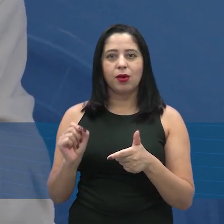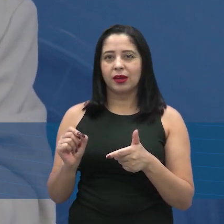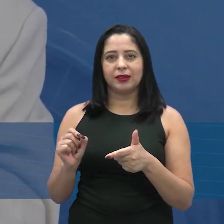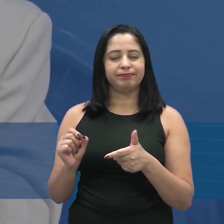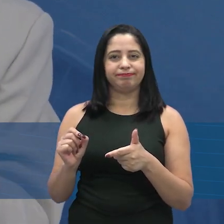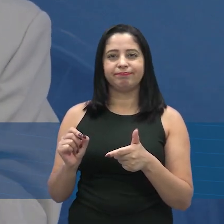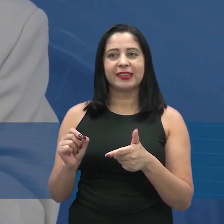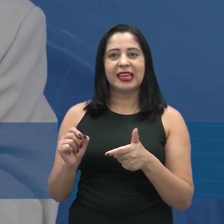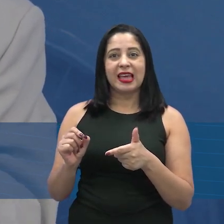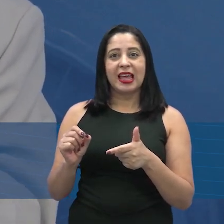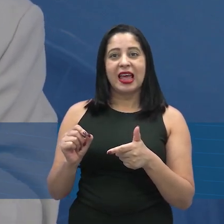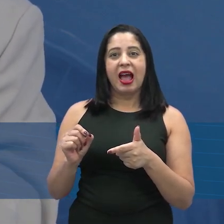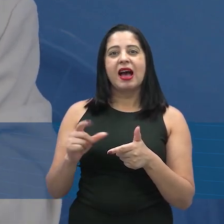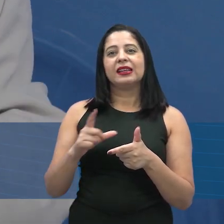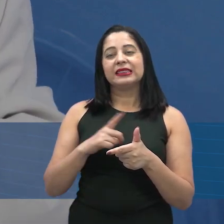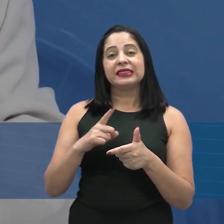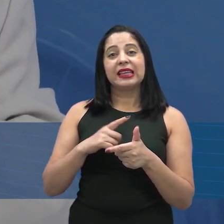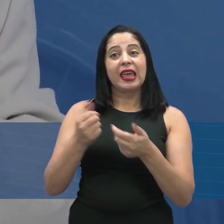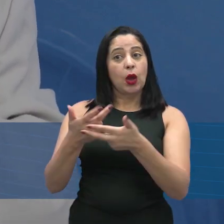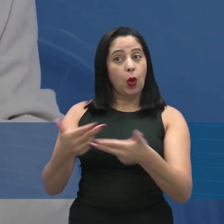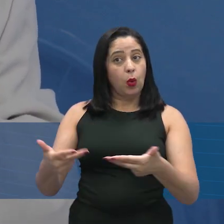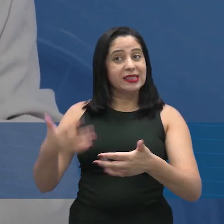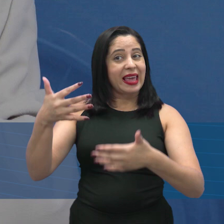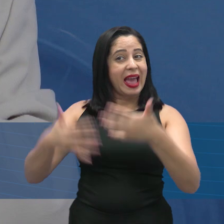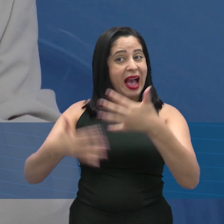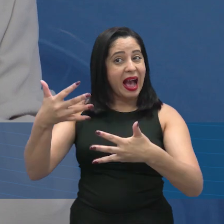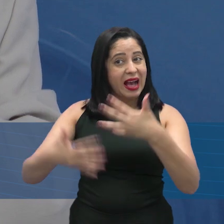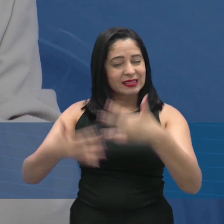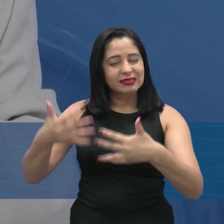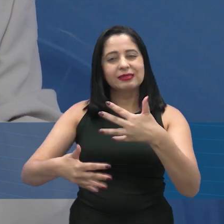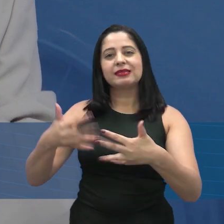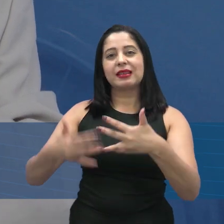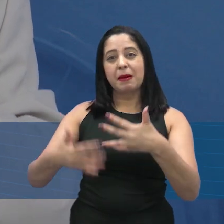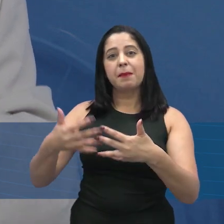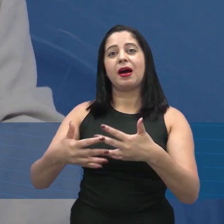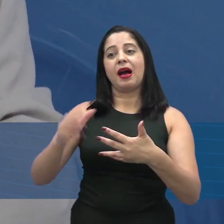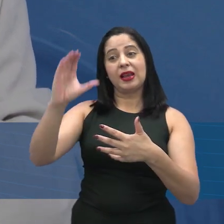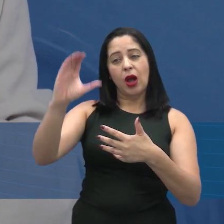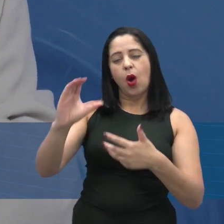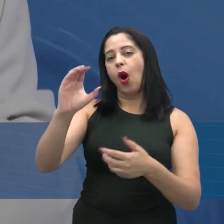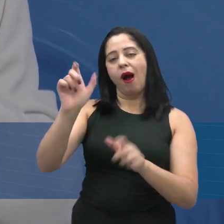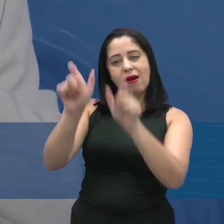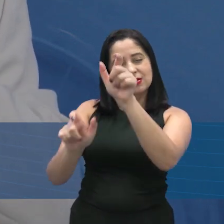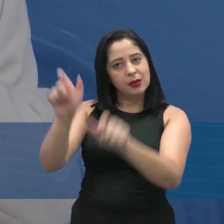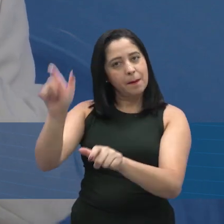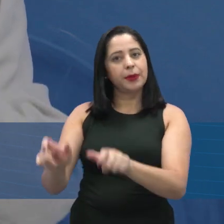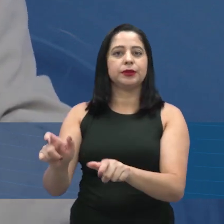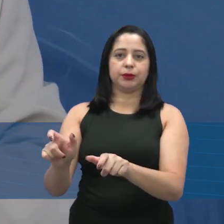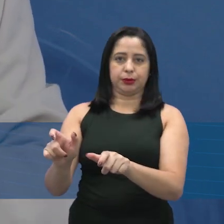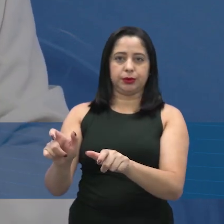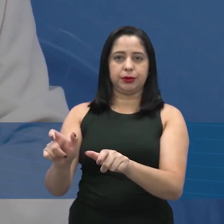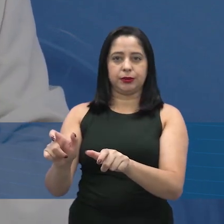percalços que atrapalham o crescimento de qualquer cidadão, né, para que ele, de fato, ele possa